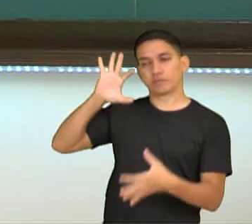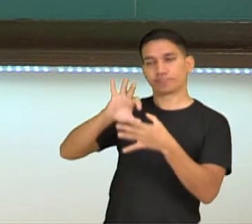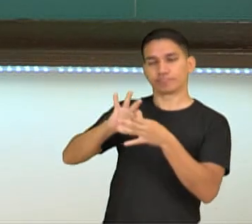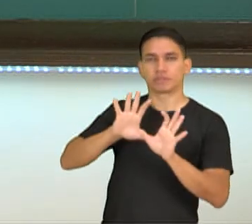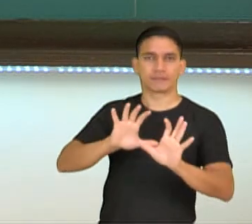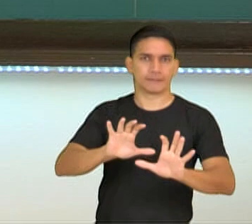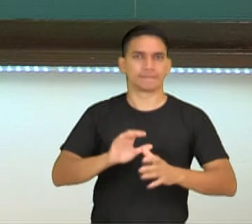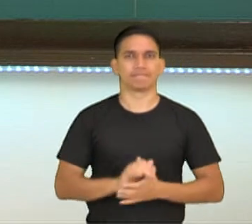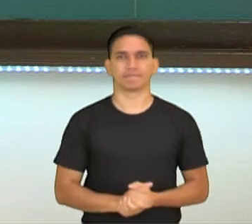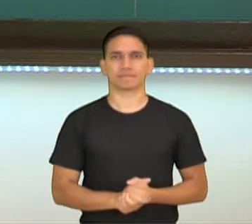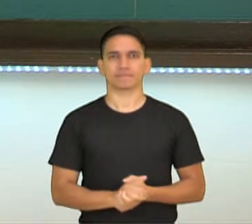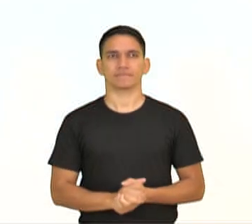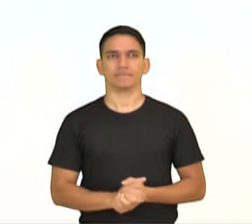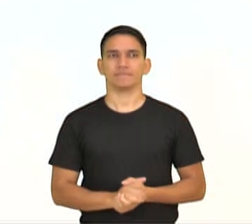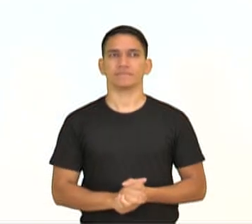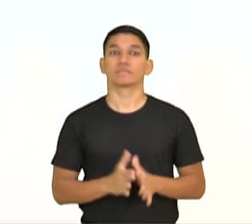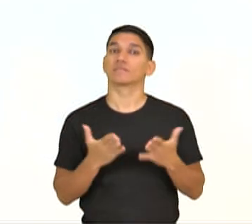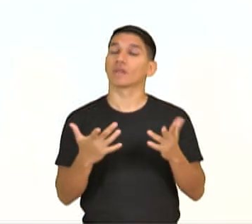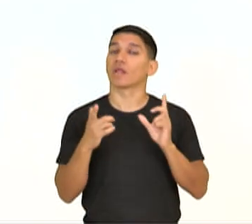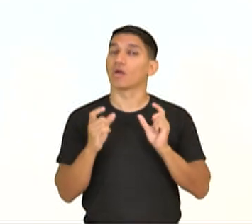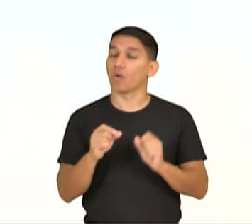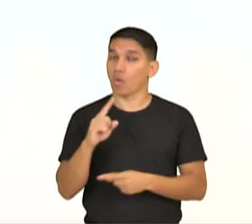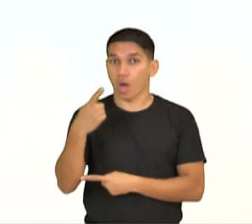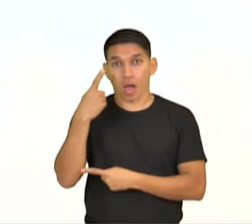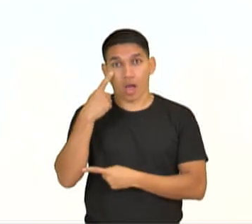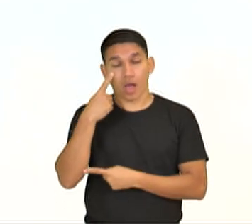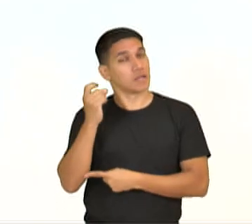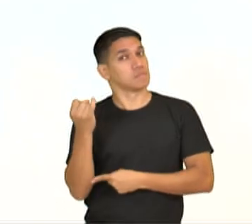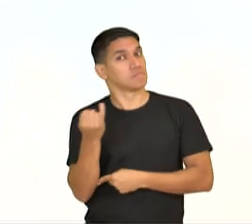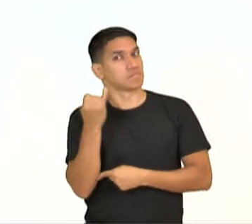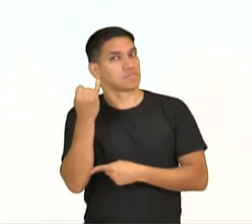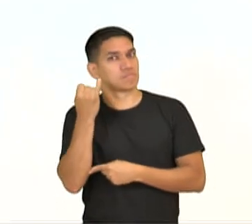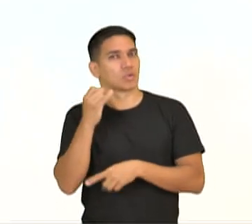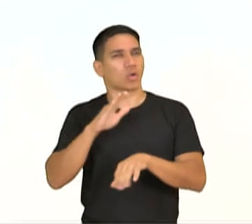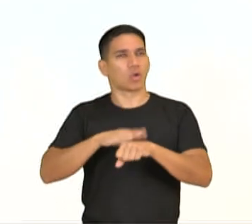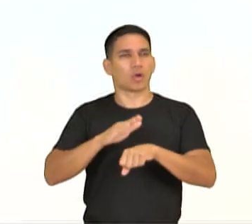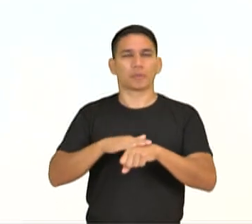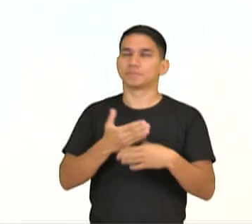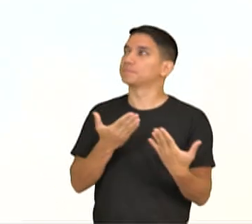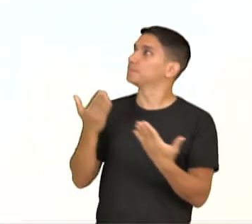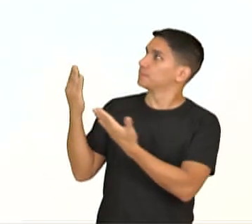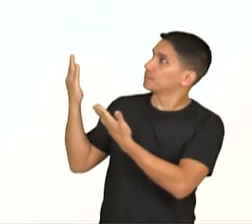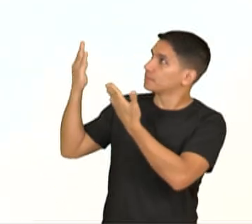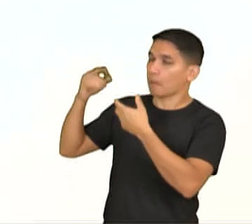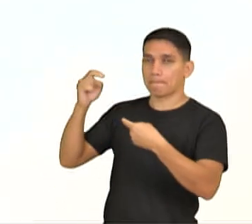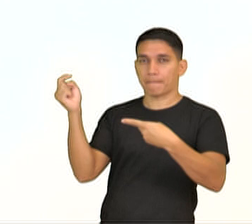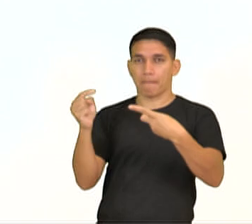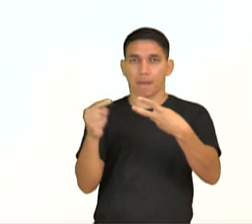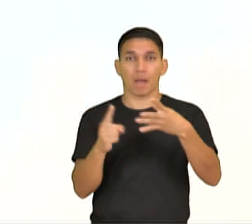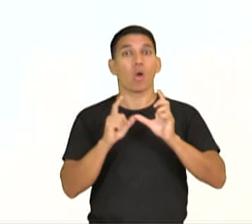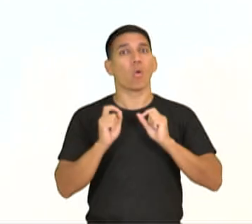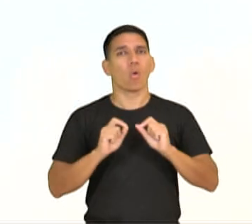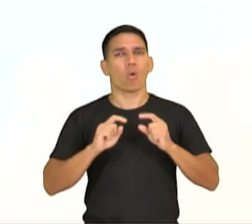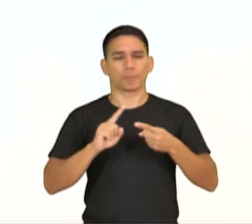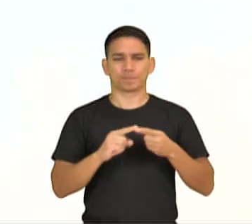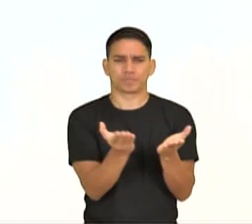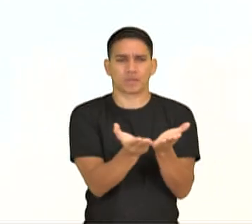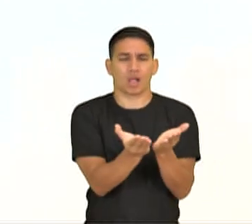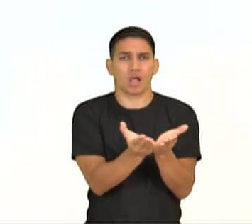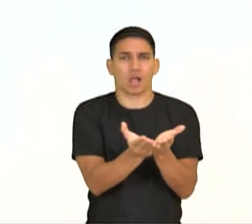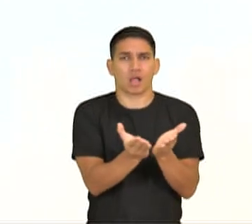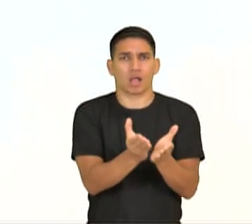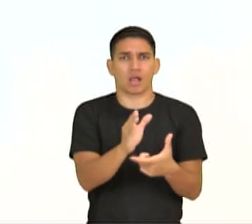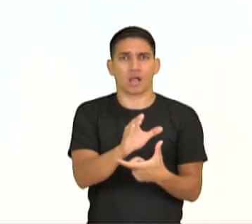nesse sentido. Então, é importante olhar para esses pressupostos aqui. Por exemplo, que o cristianismo é a